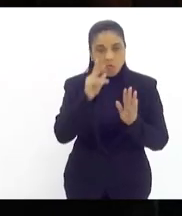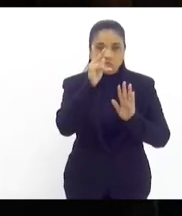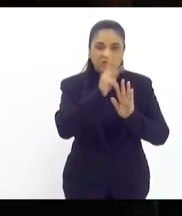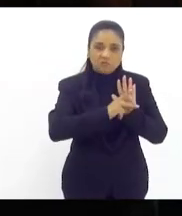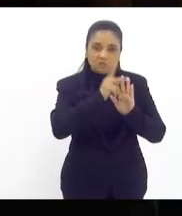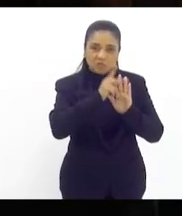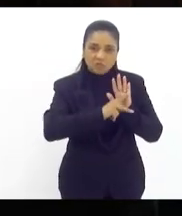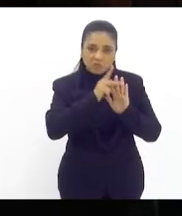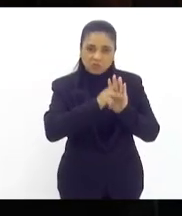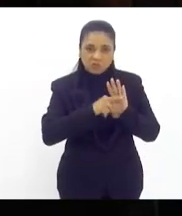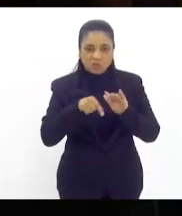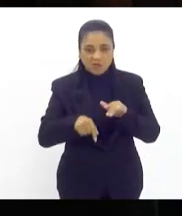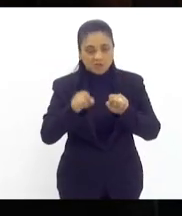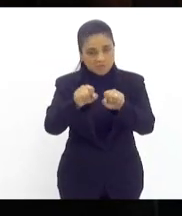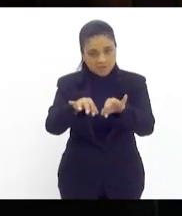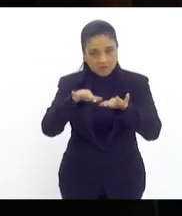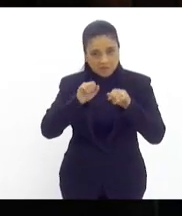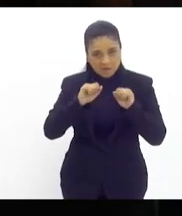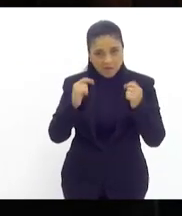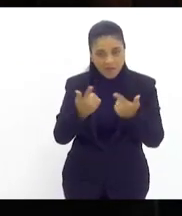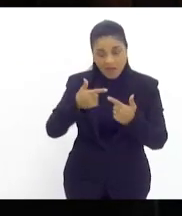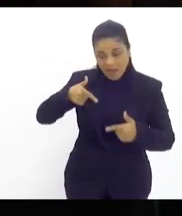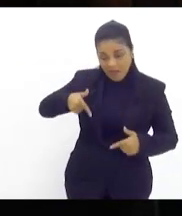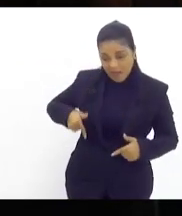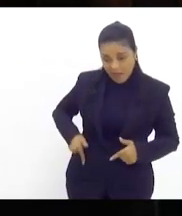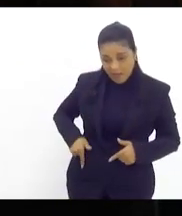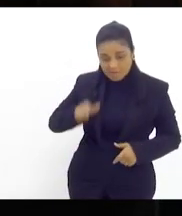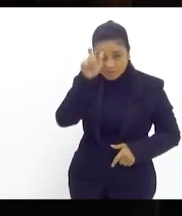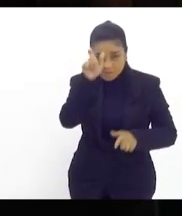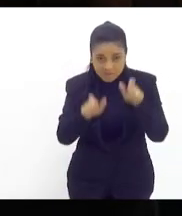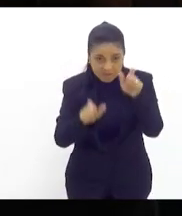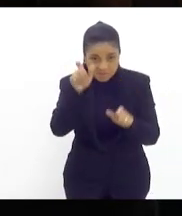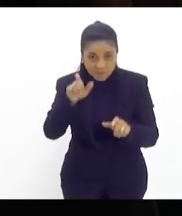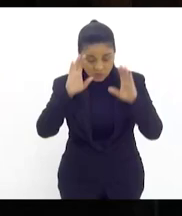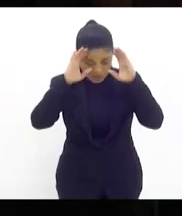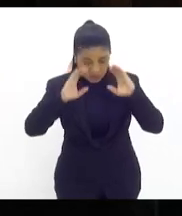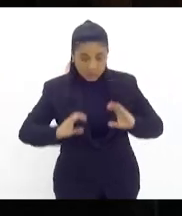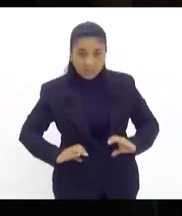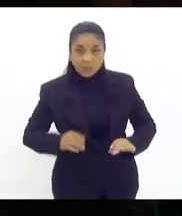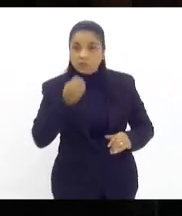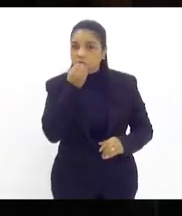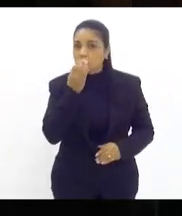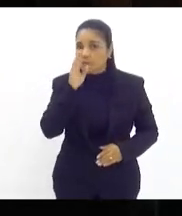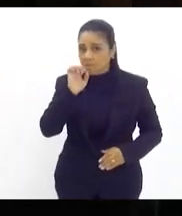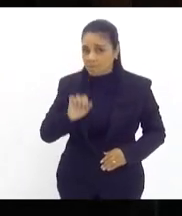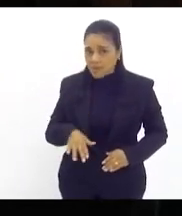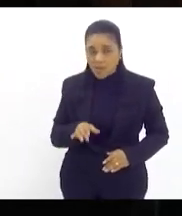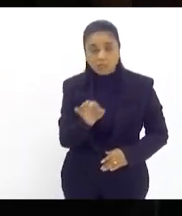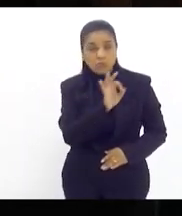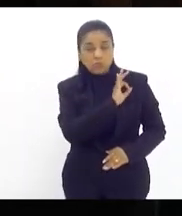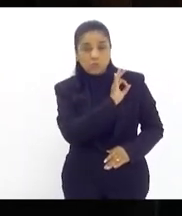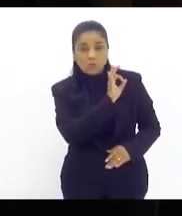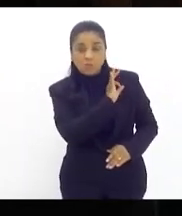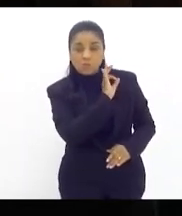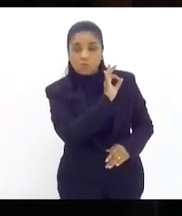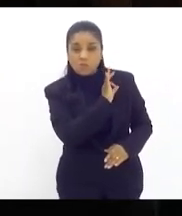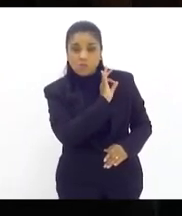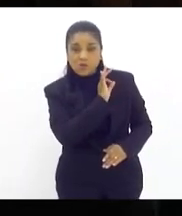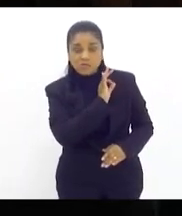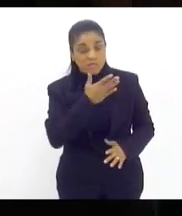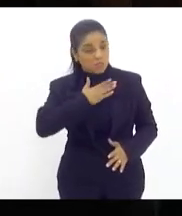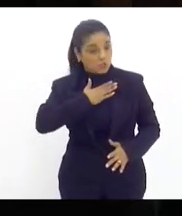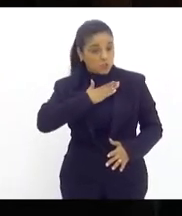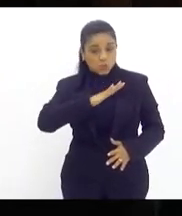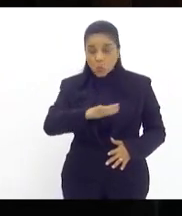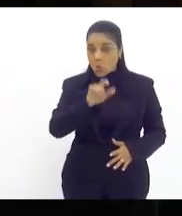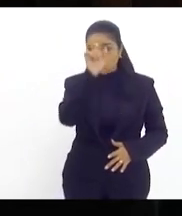que fale sobre arma nas mãos de cidadãos de bem que fale sobre polícia eles têm ojeriza a